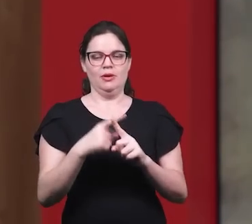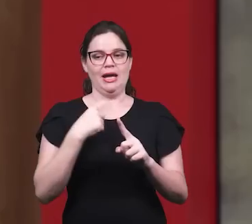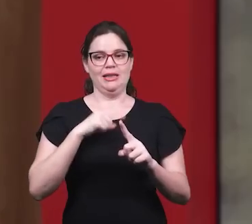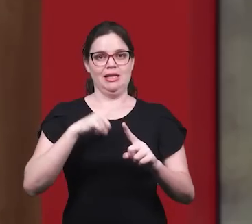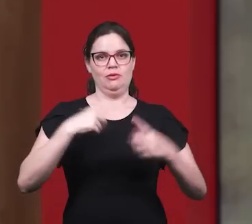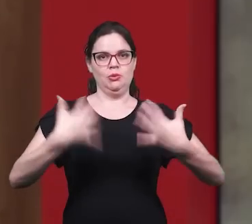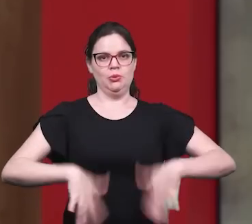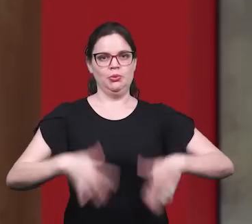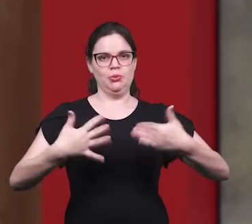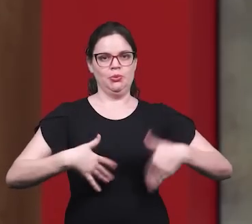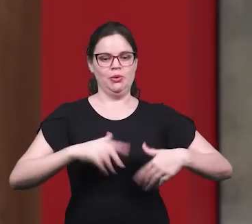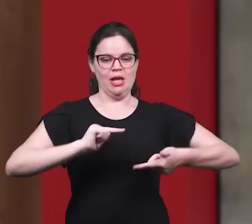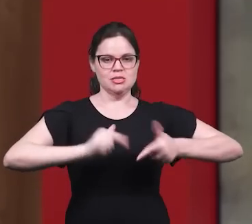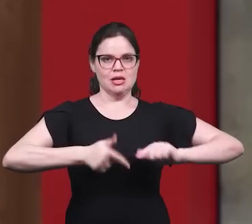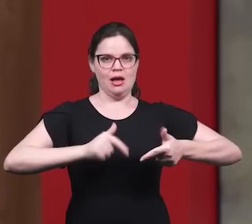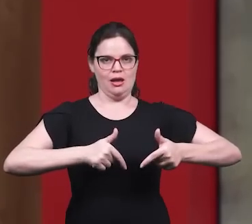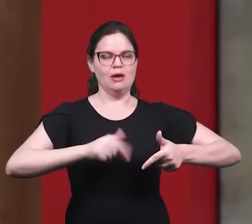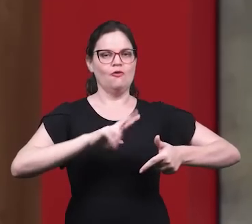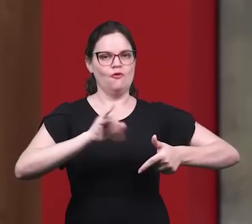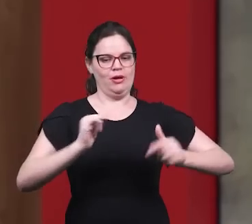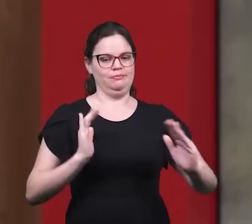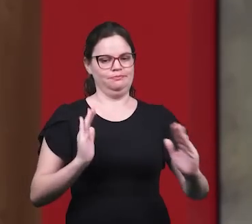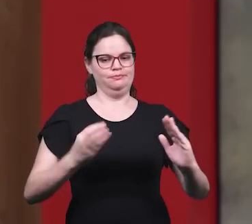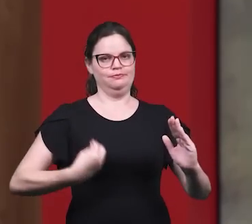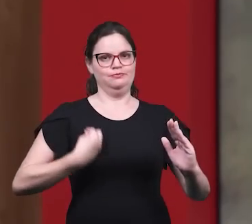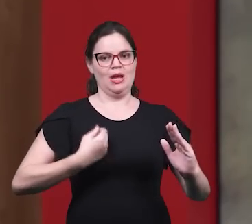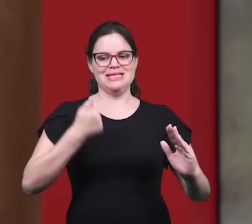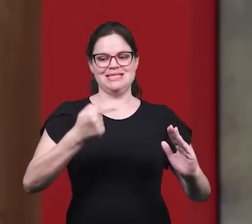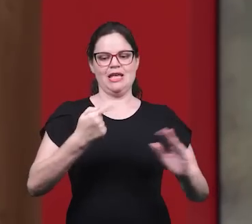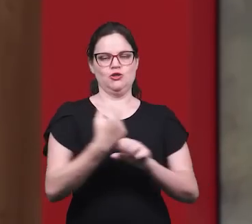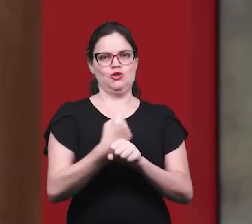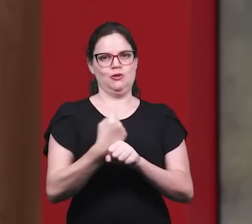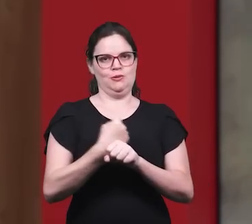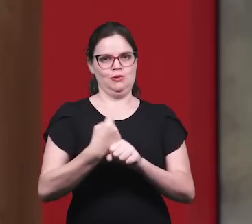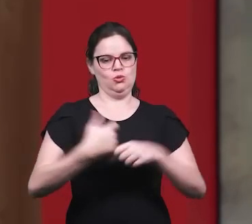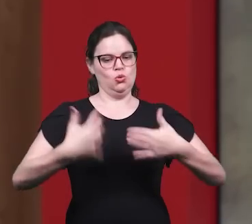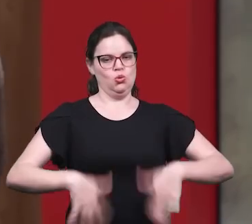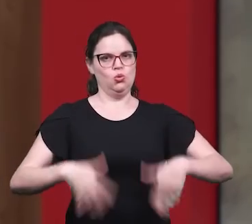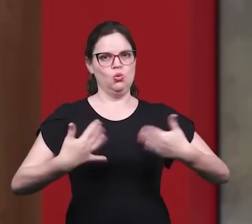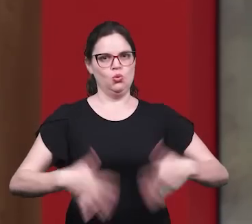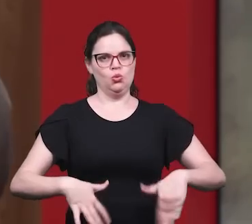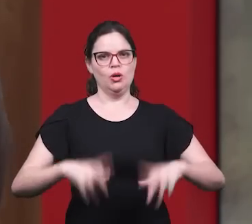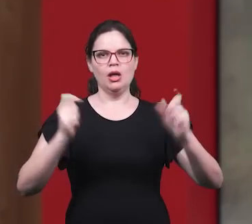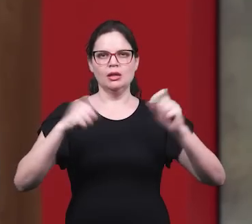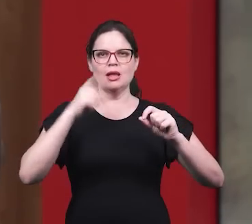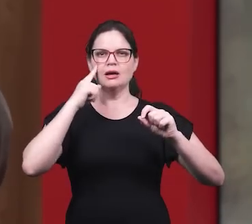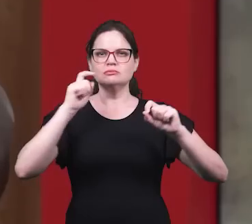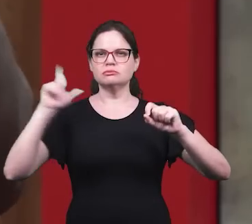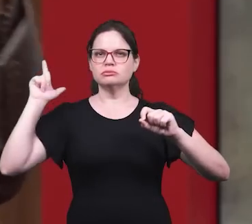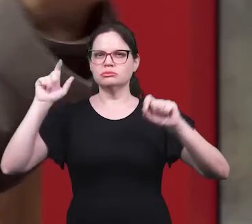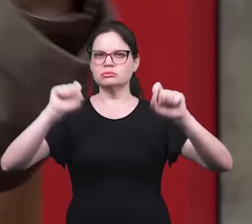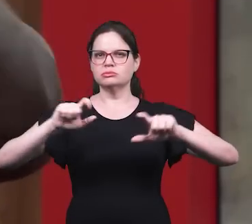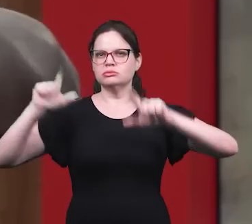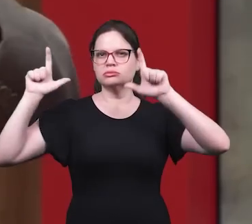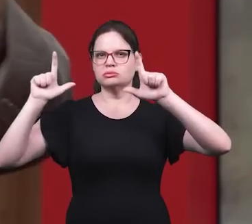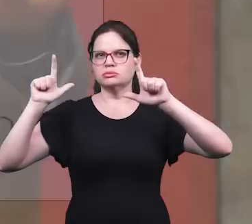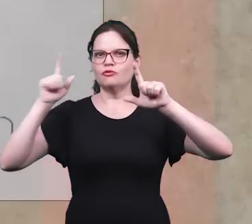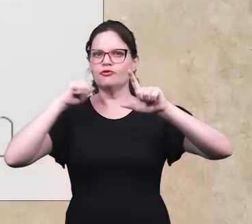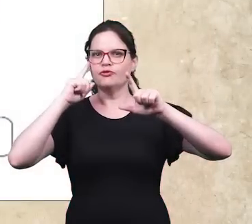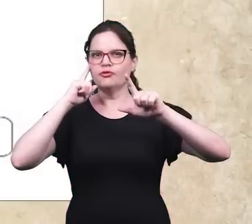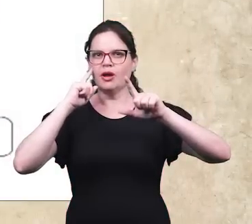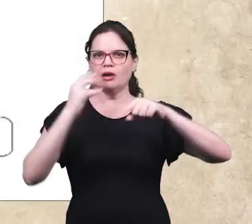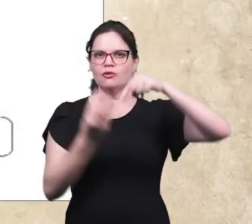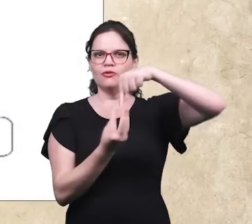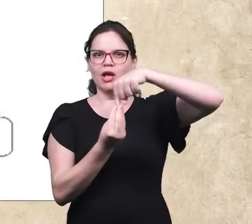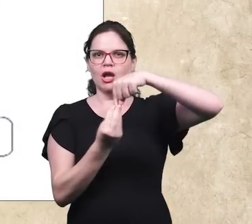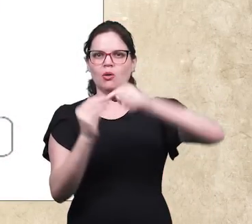passa. Se nós tivermos oportunidade de colocar o mapa o plano de Deus através dos séculos, que chama também o